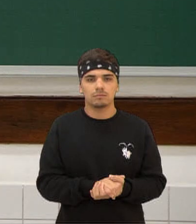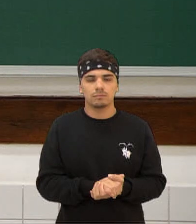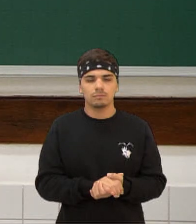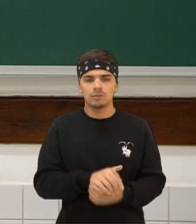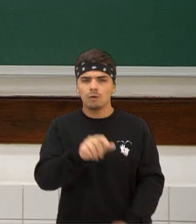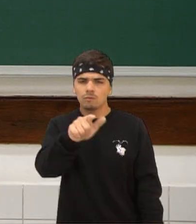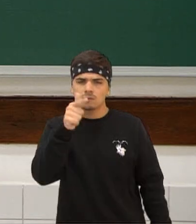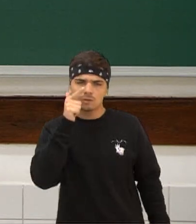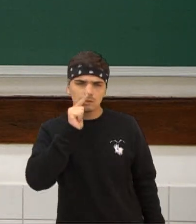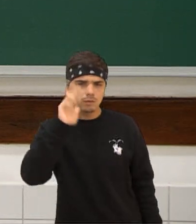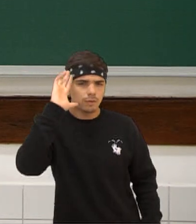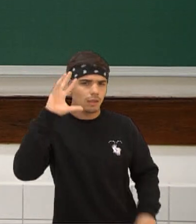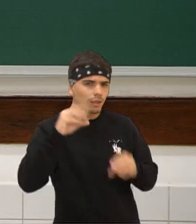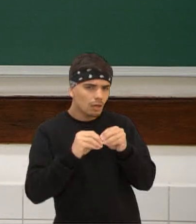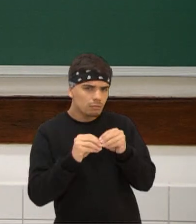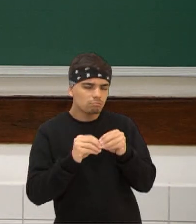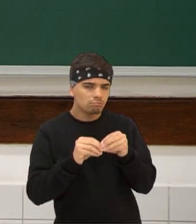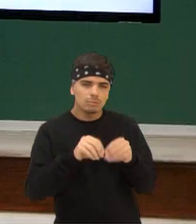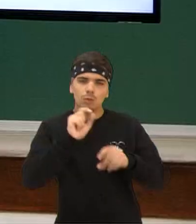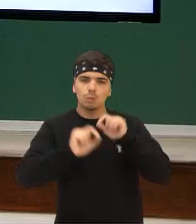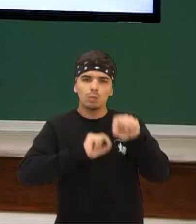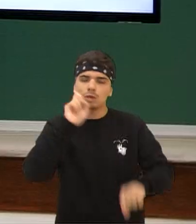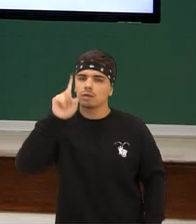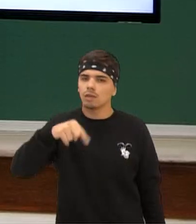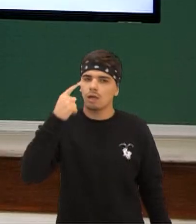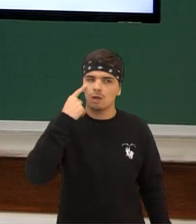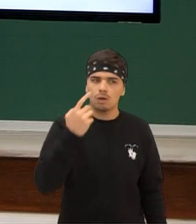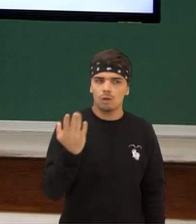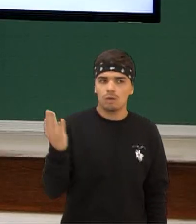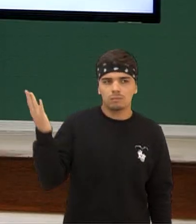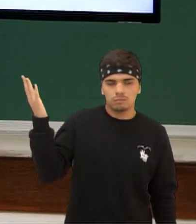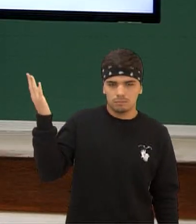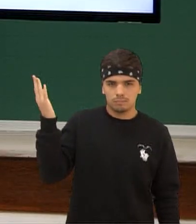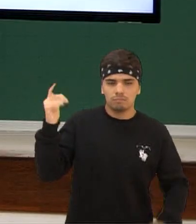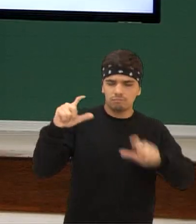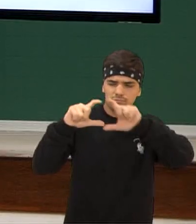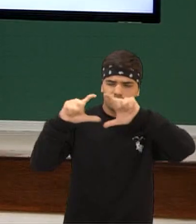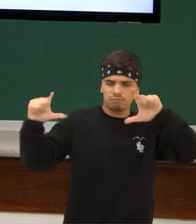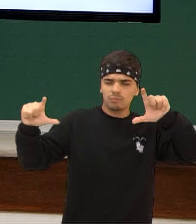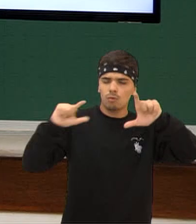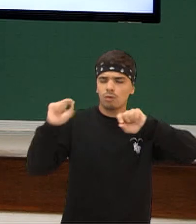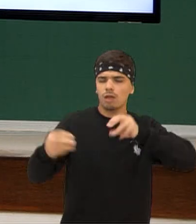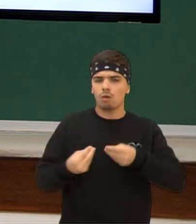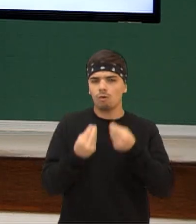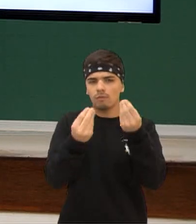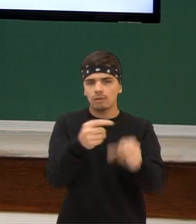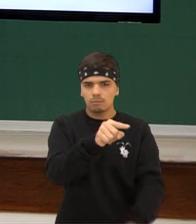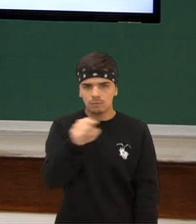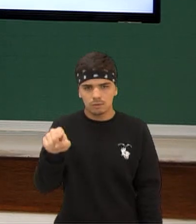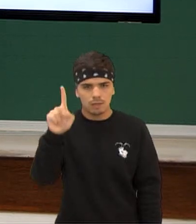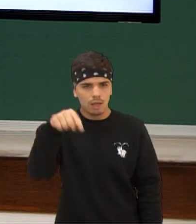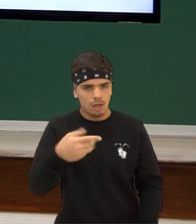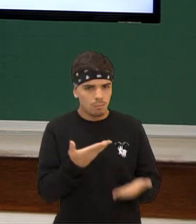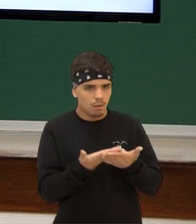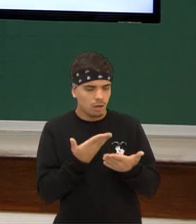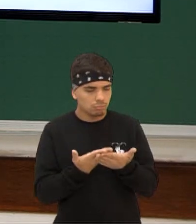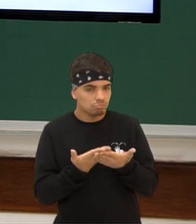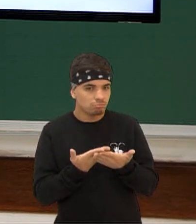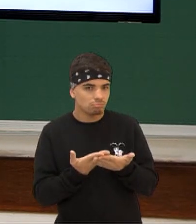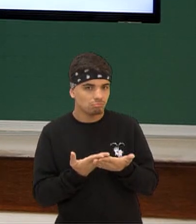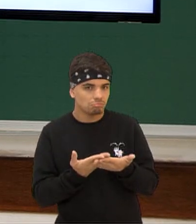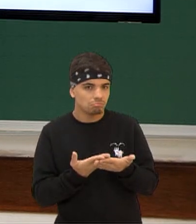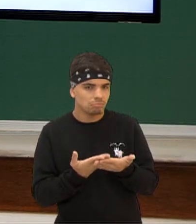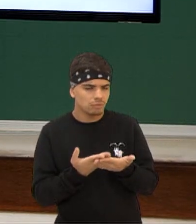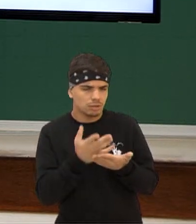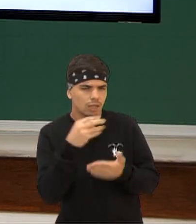conseguiu entender será que é isso Então traz before you bite me tá parecendo isso aqui é uma aula